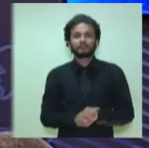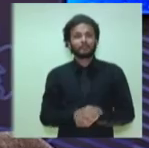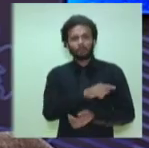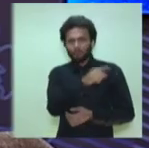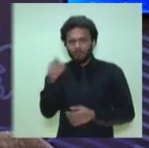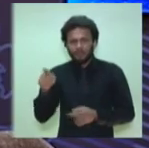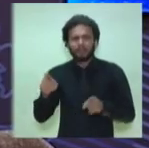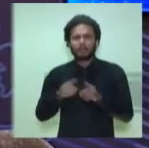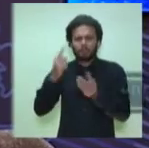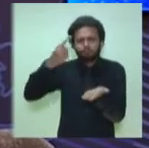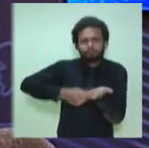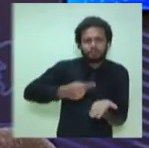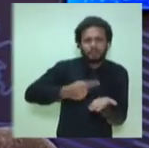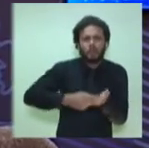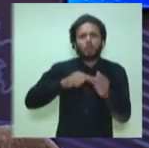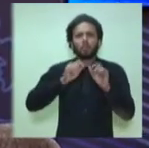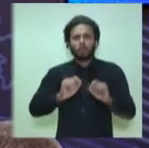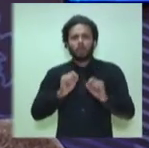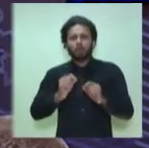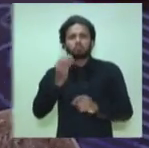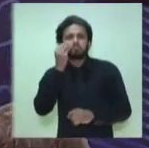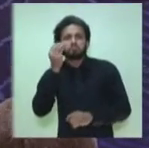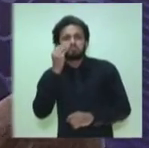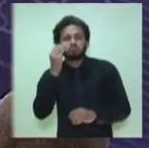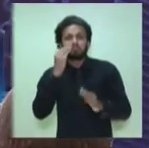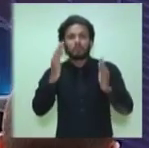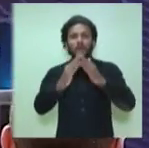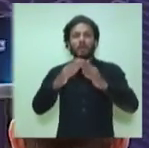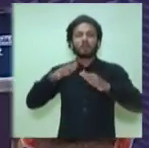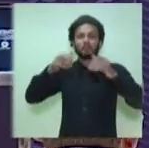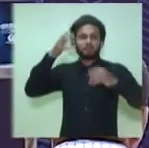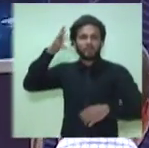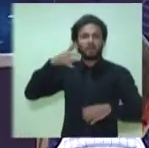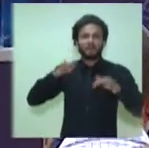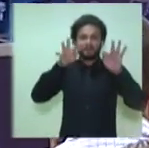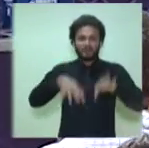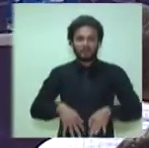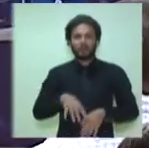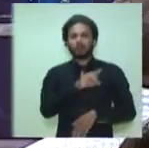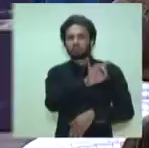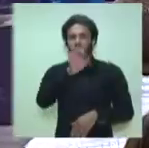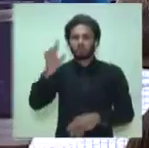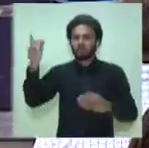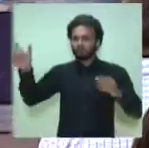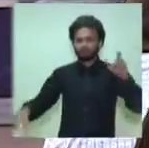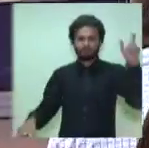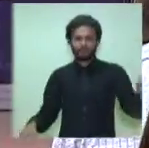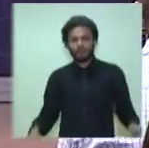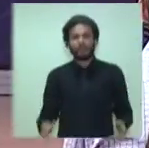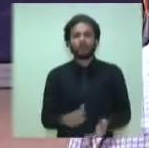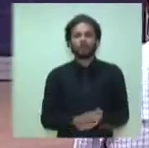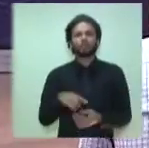você é o nosso convidado para assistir o último bloco com as considerações finais dos candidatos à Prefeitura de Manaus.